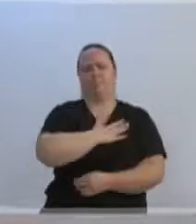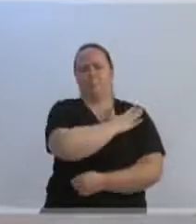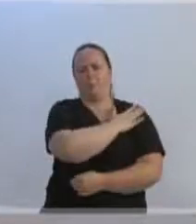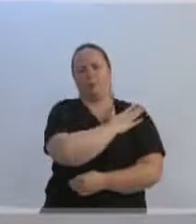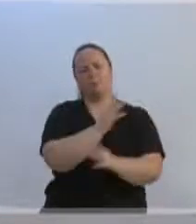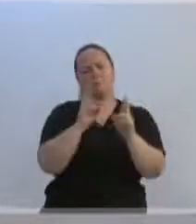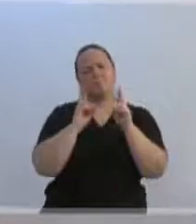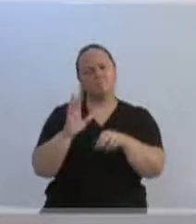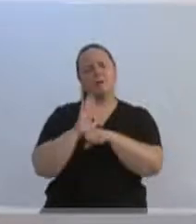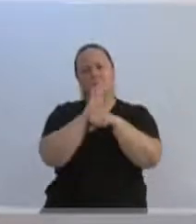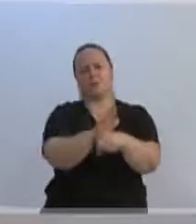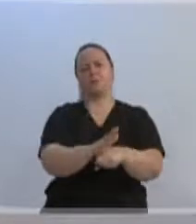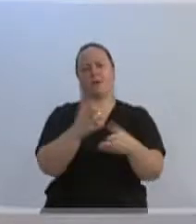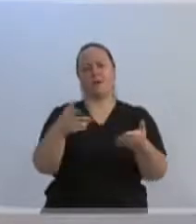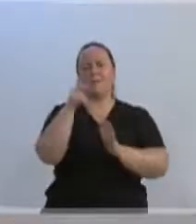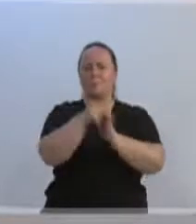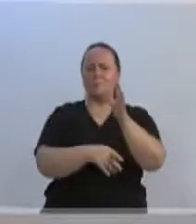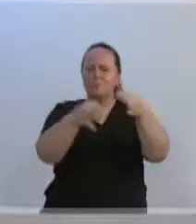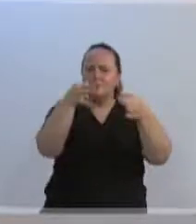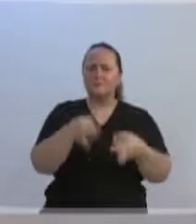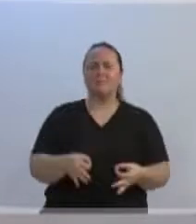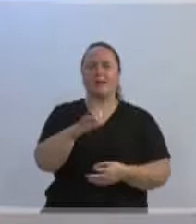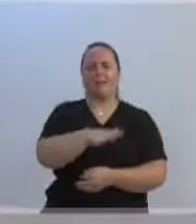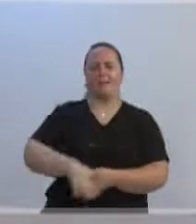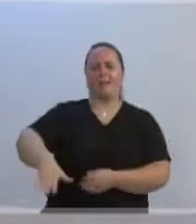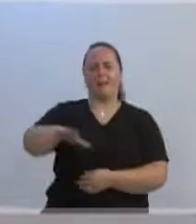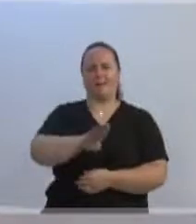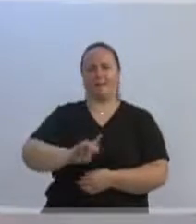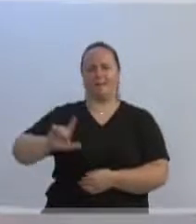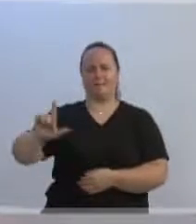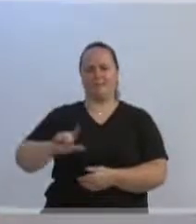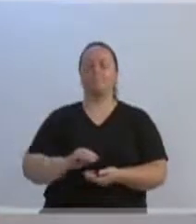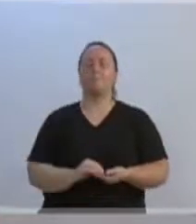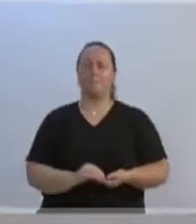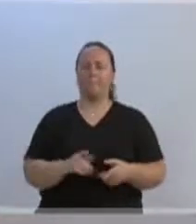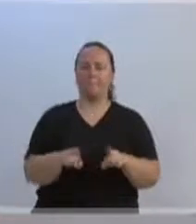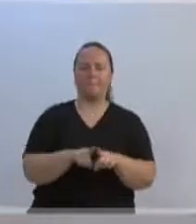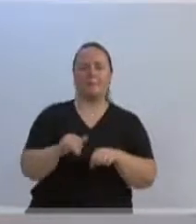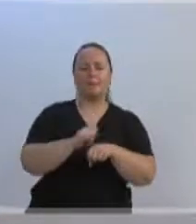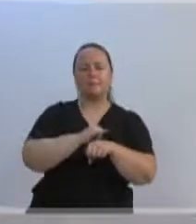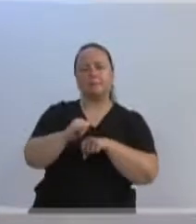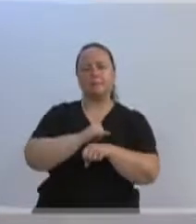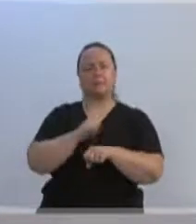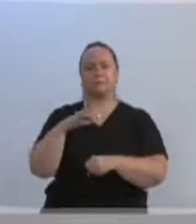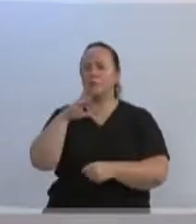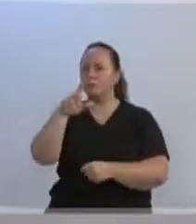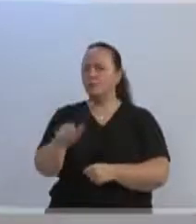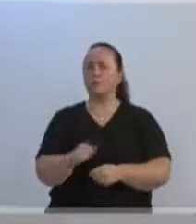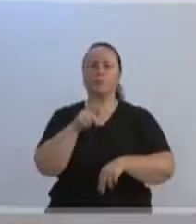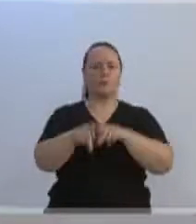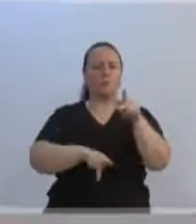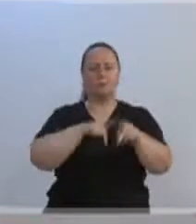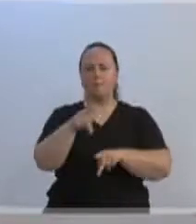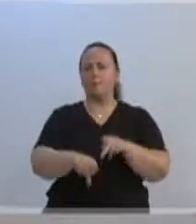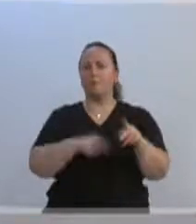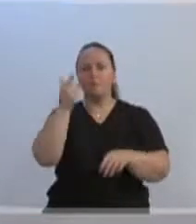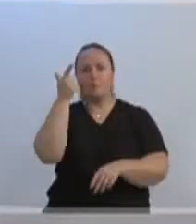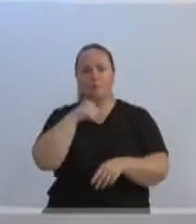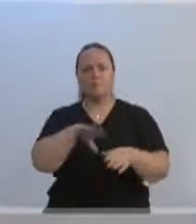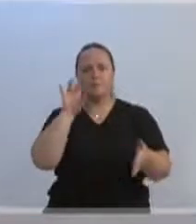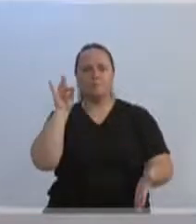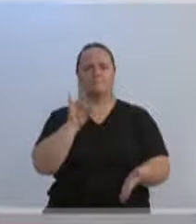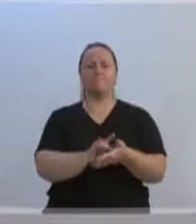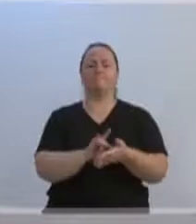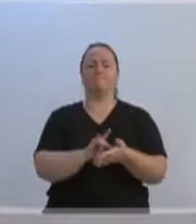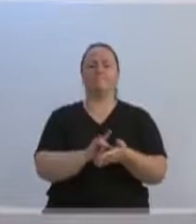blumenau e mais do que isso faça através dos demais meios que existem para se trabalhar a regulação fundiária o povo ter acesso à cidadania a dignidade a